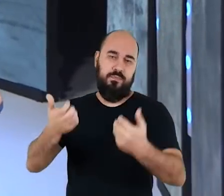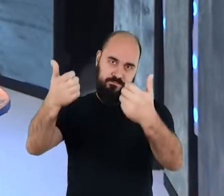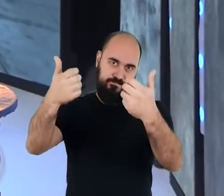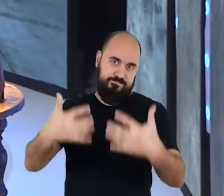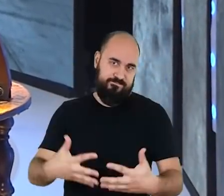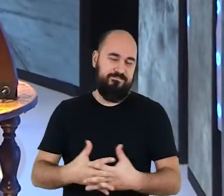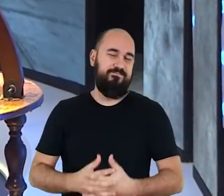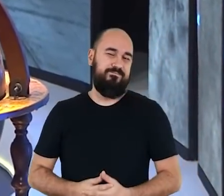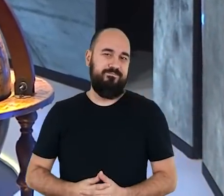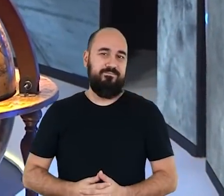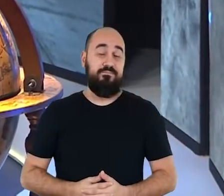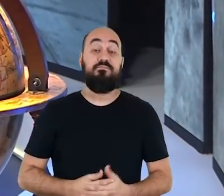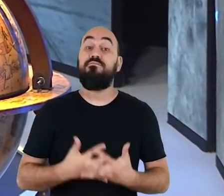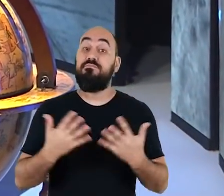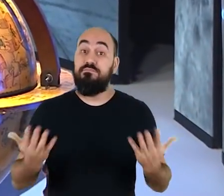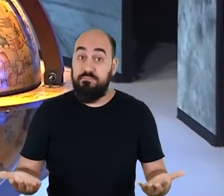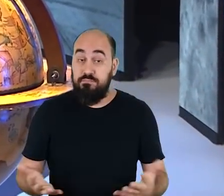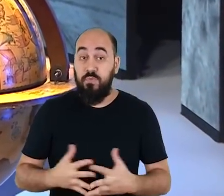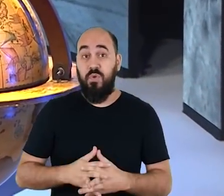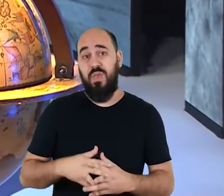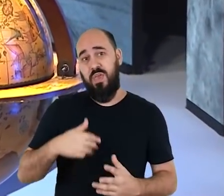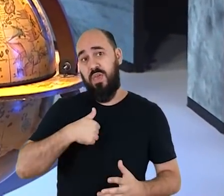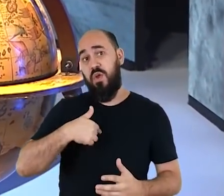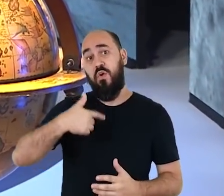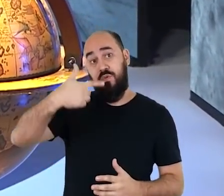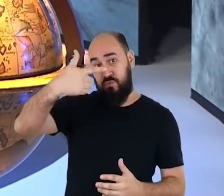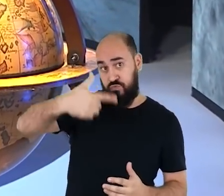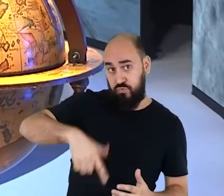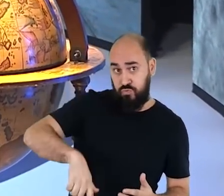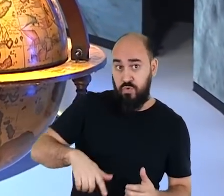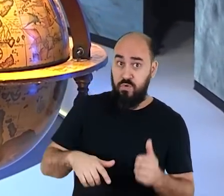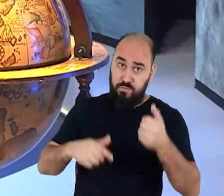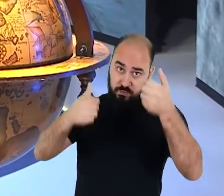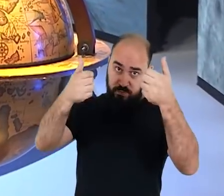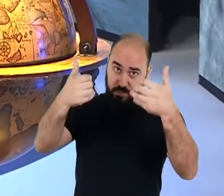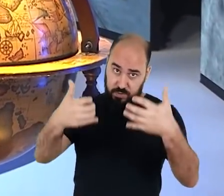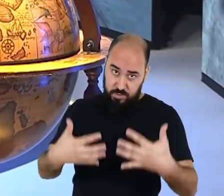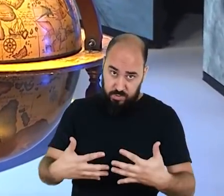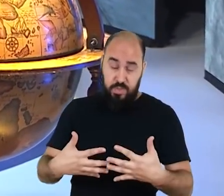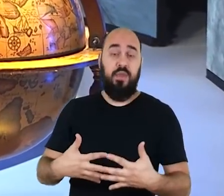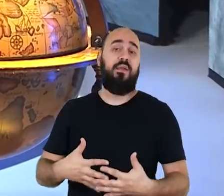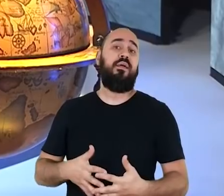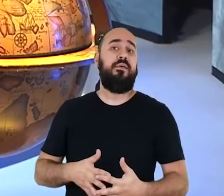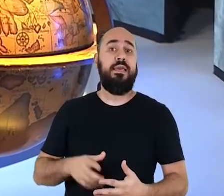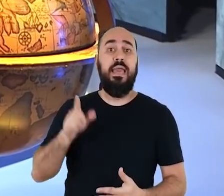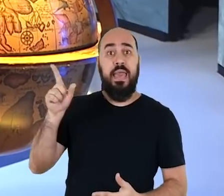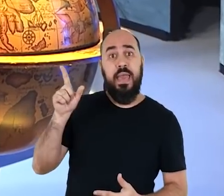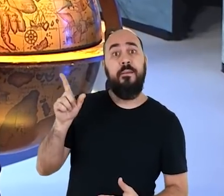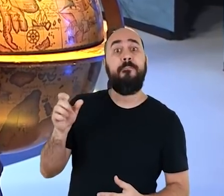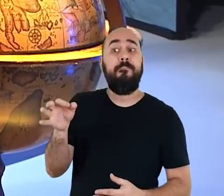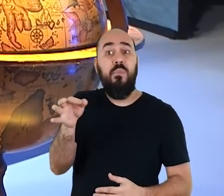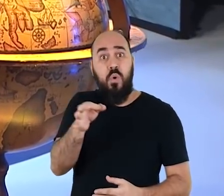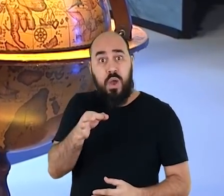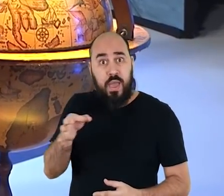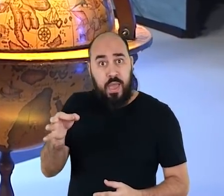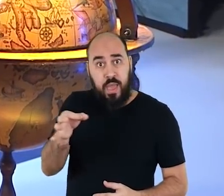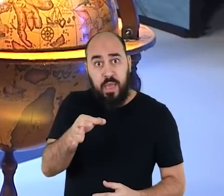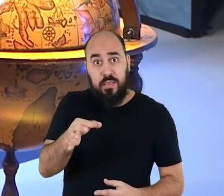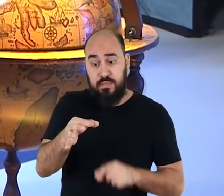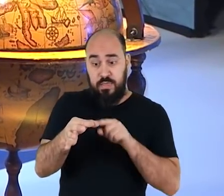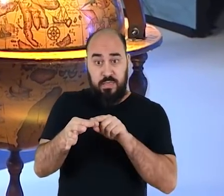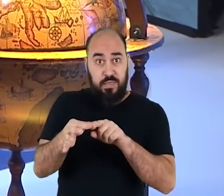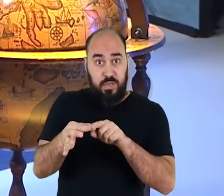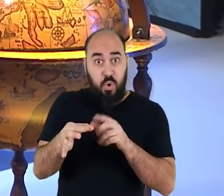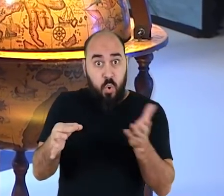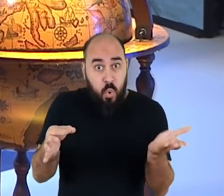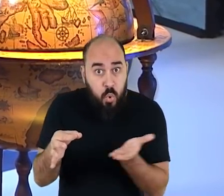E mesmo correndo o risco de ser repetitivo, eu gostaria de enfatizar mais uma vez que as moedas como nós